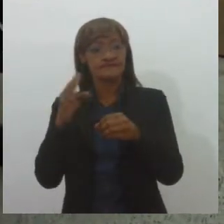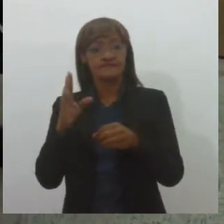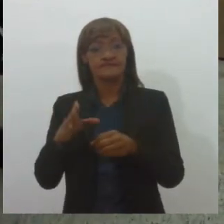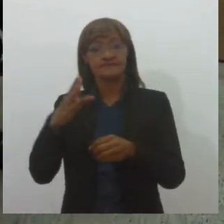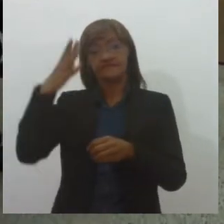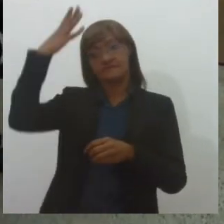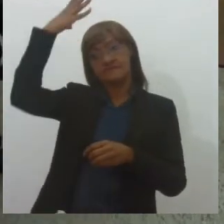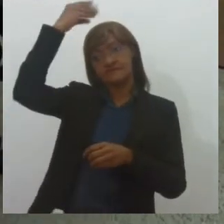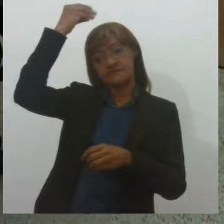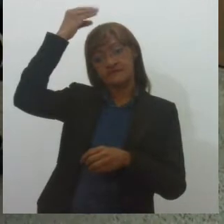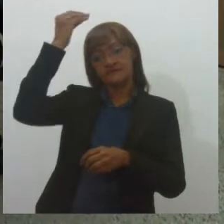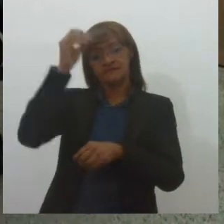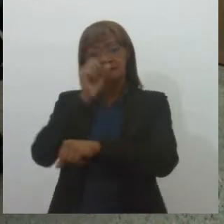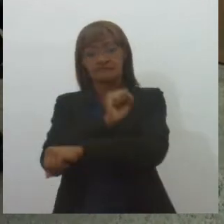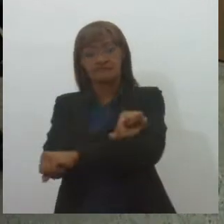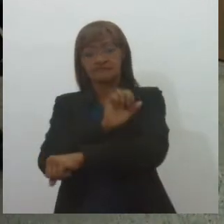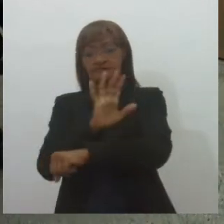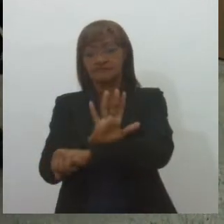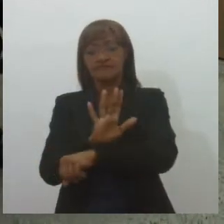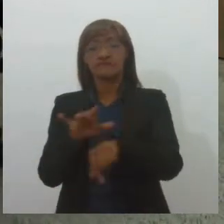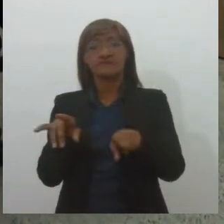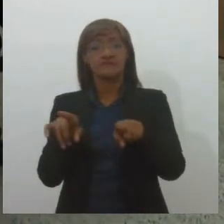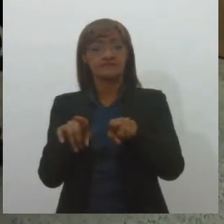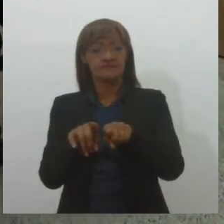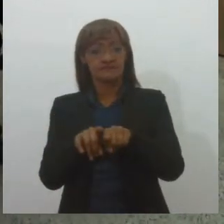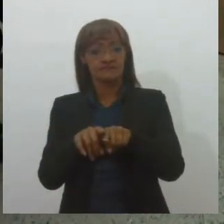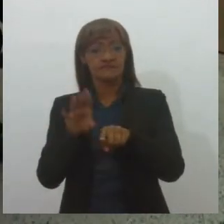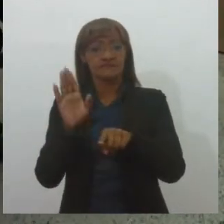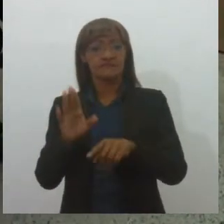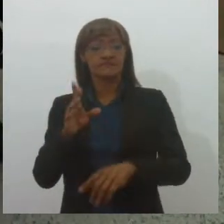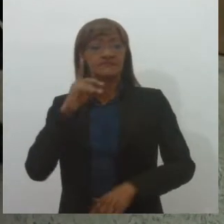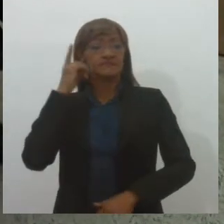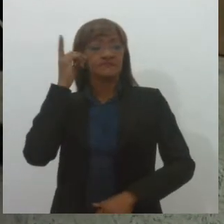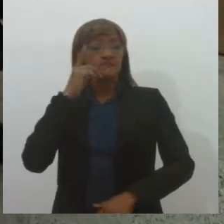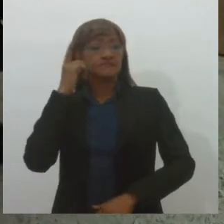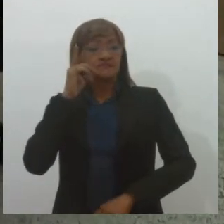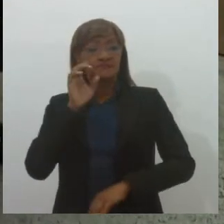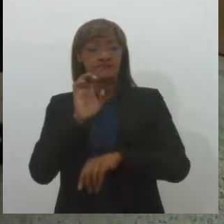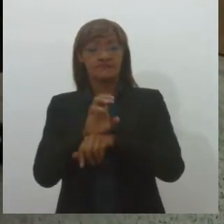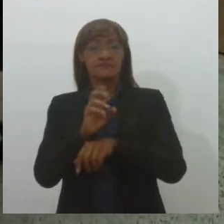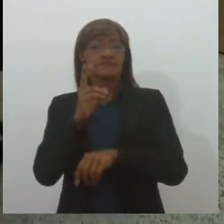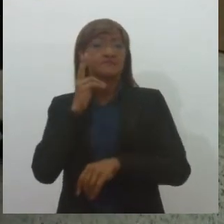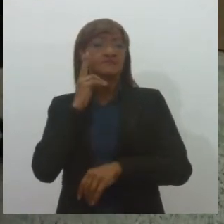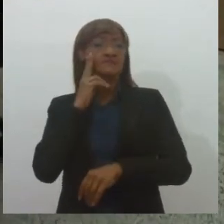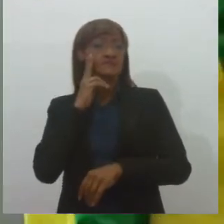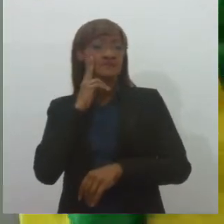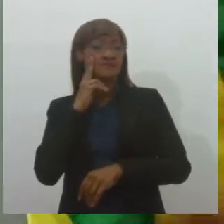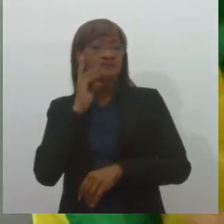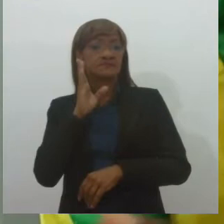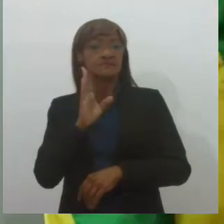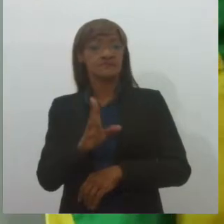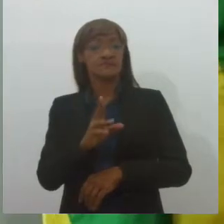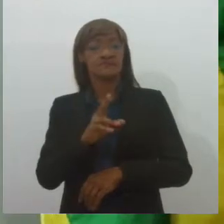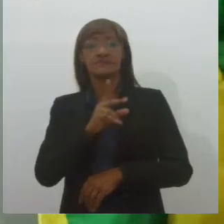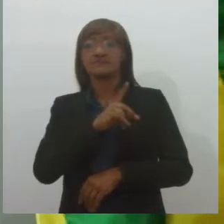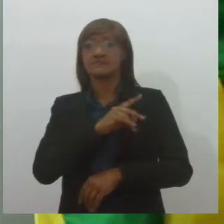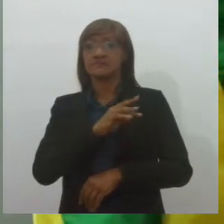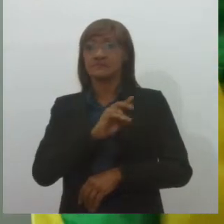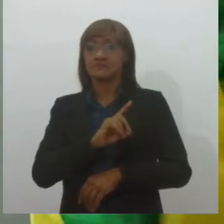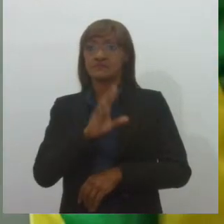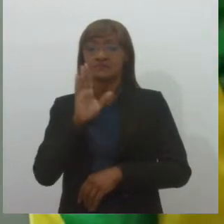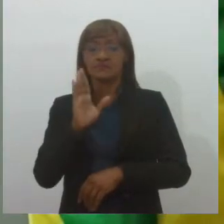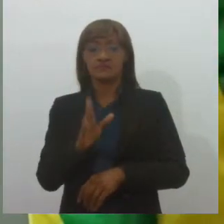São Cristóvão e Barra dos Coqueiros foram recebidos pelo deputado estadual Zezinho Sobral do PDT no gabinete